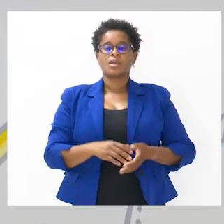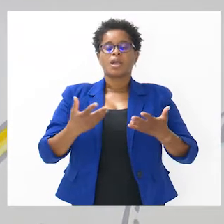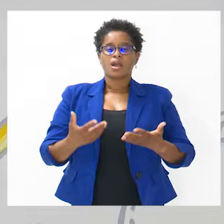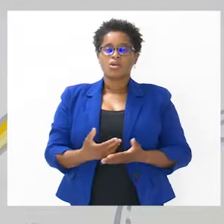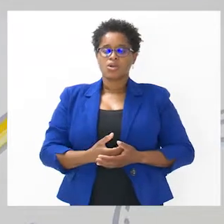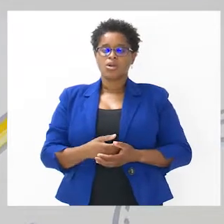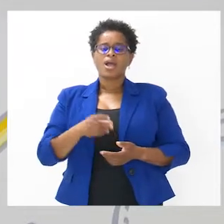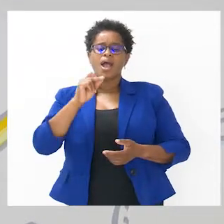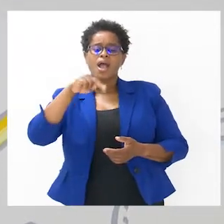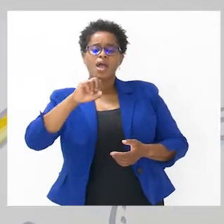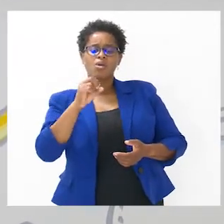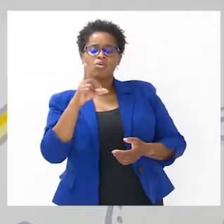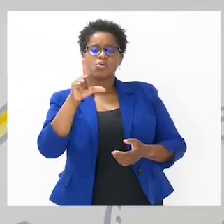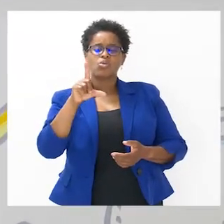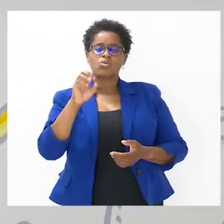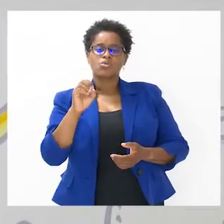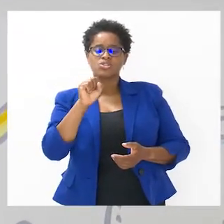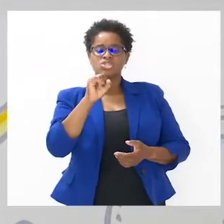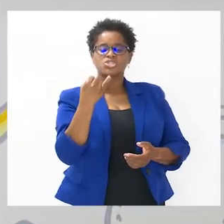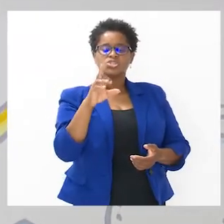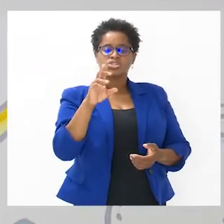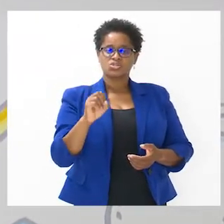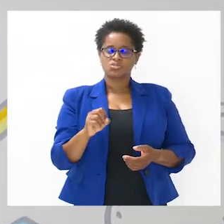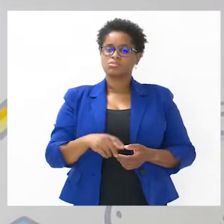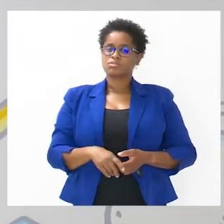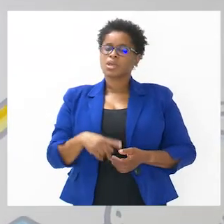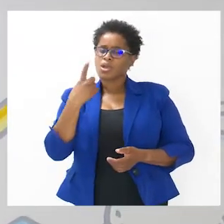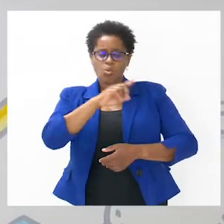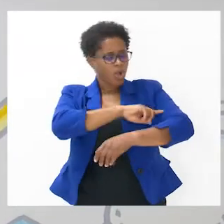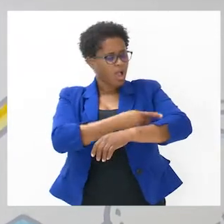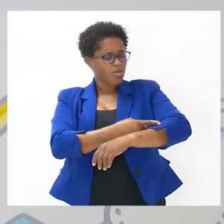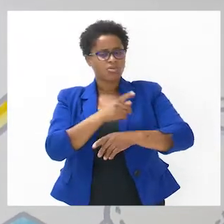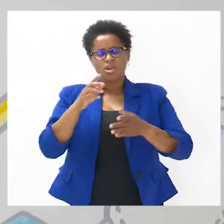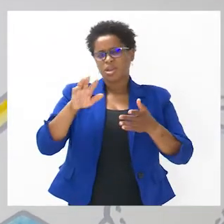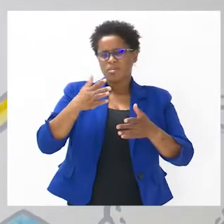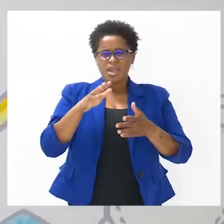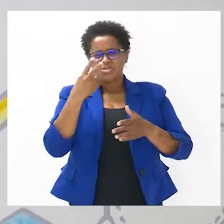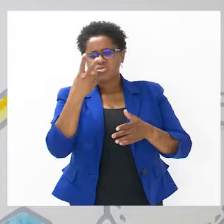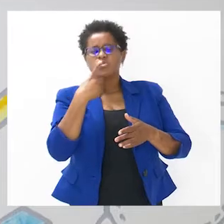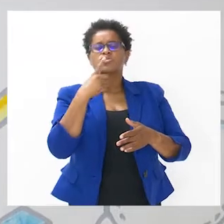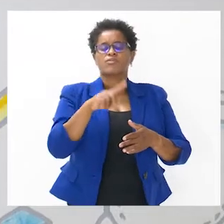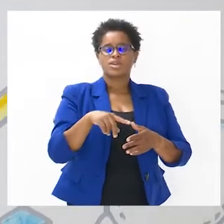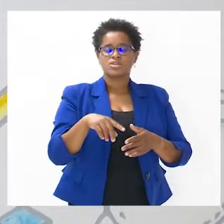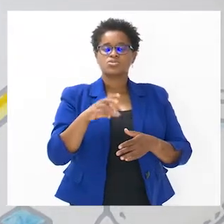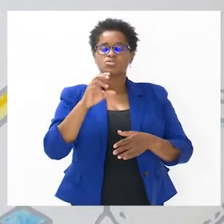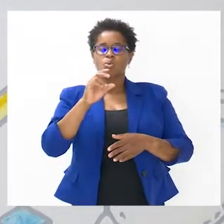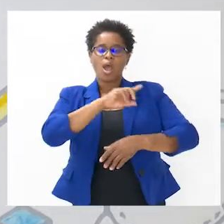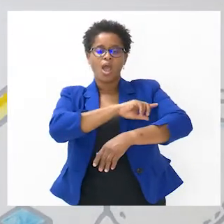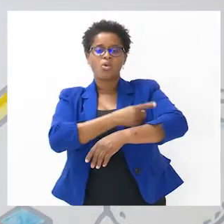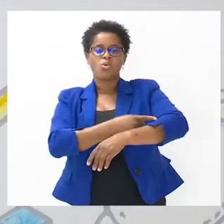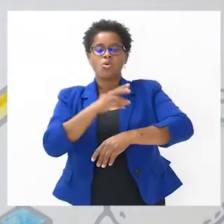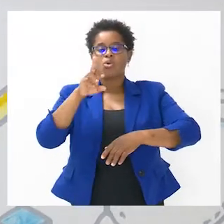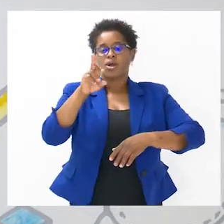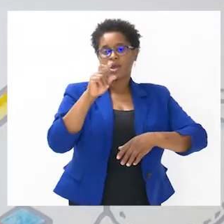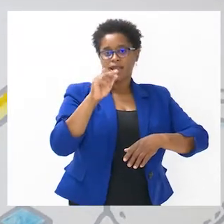Ângulo giro. O ângulo giro é um ângulo que mede 2 vezes o ângulo raso,